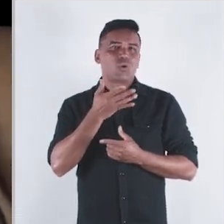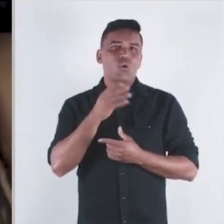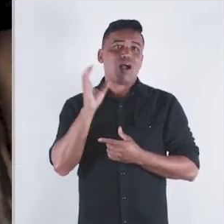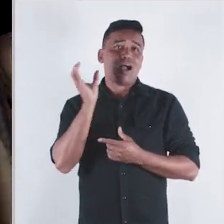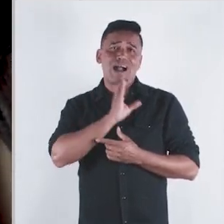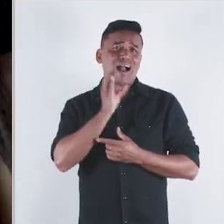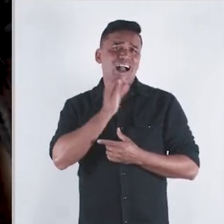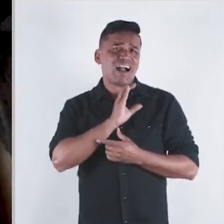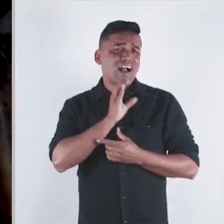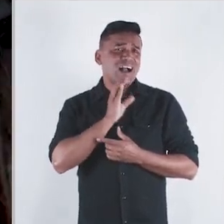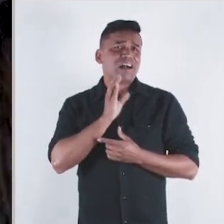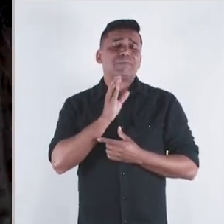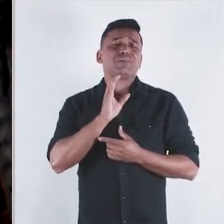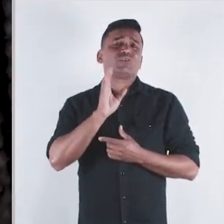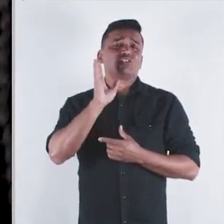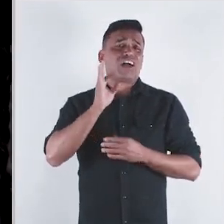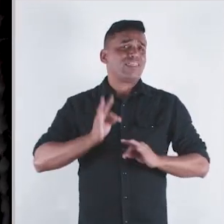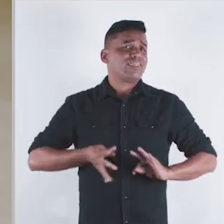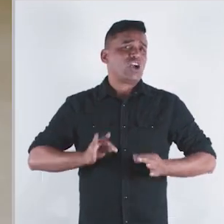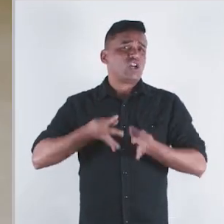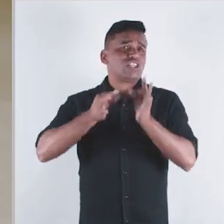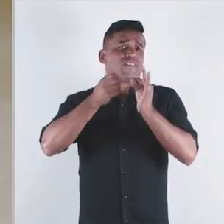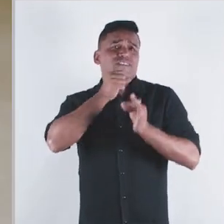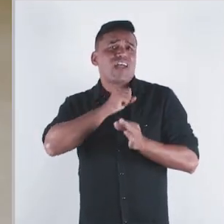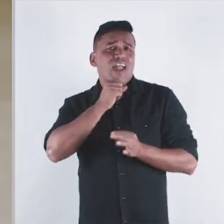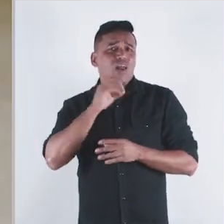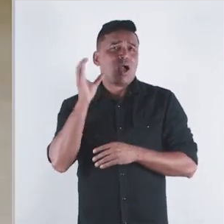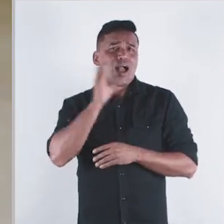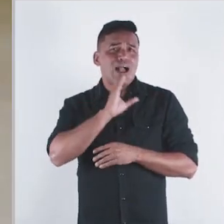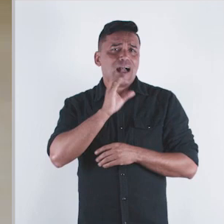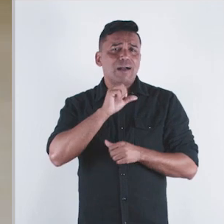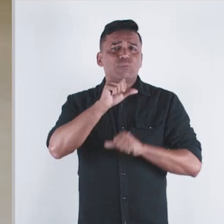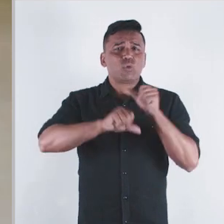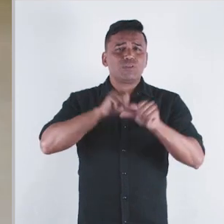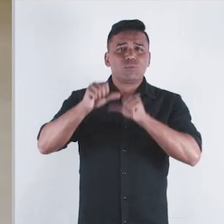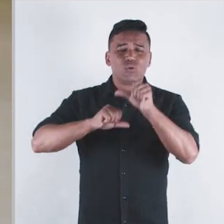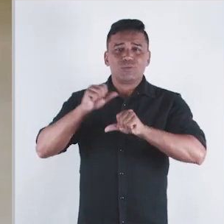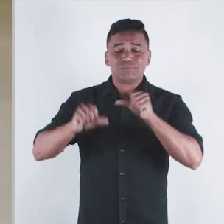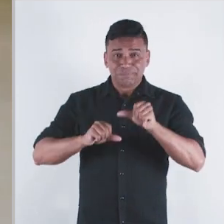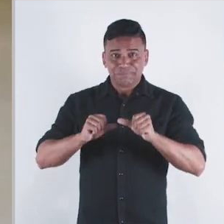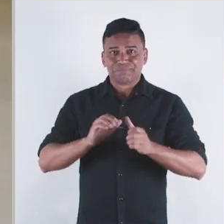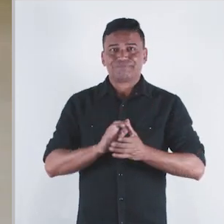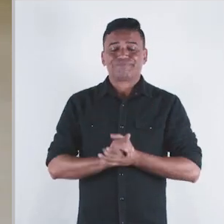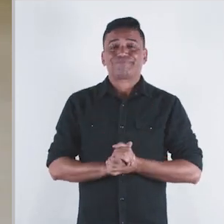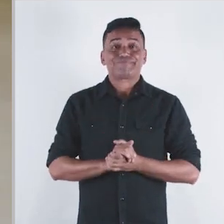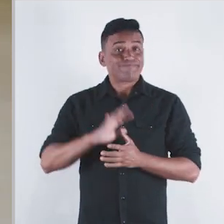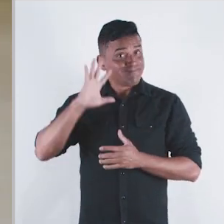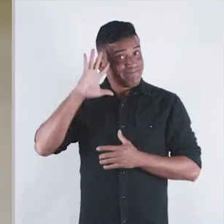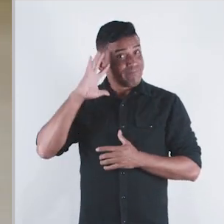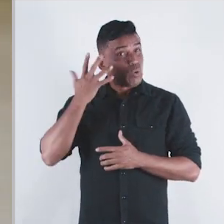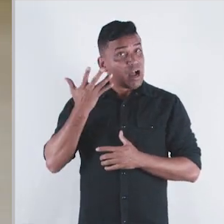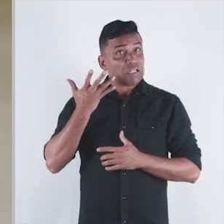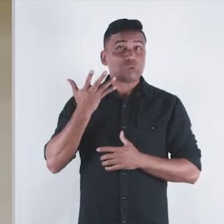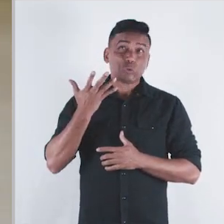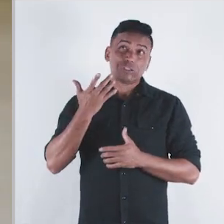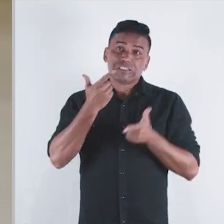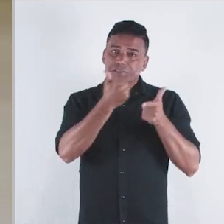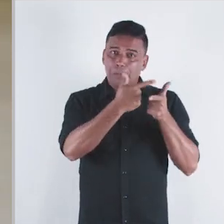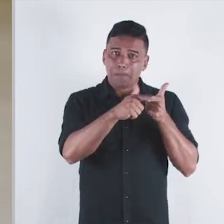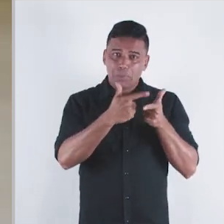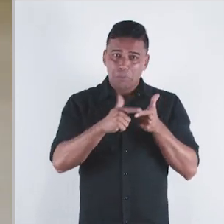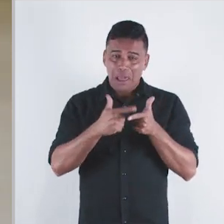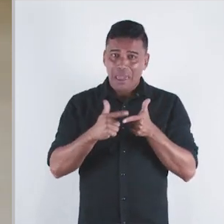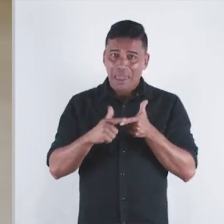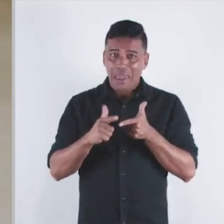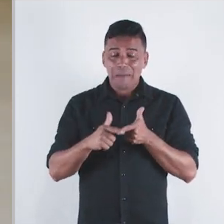obsolescência do software, né? Eu acho que esse problema, né,